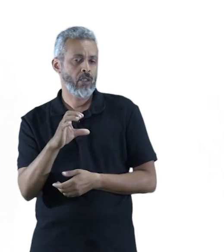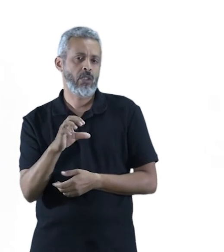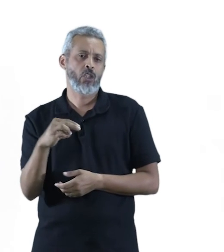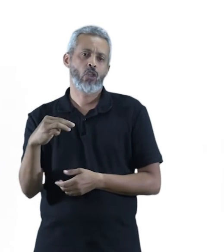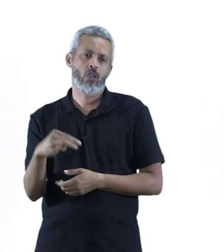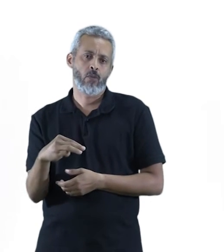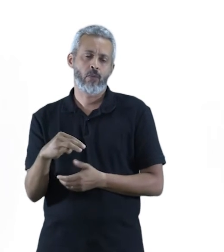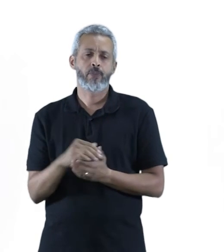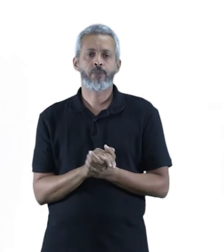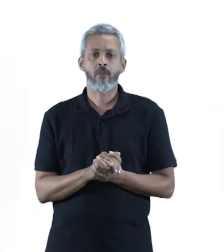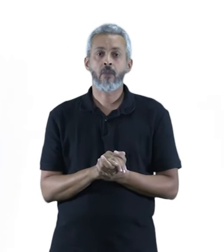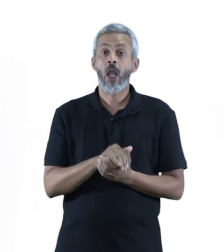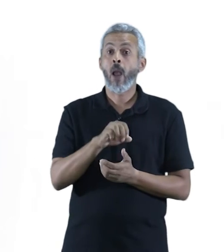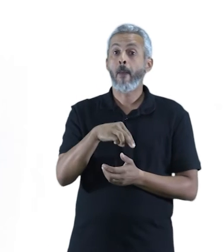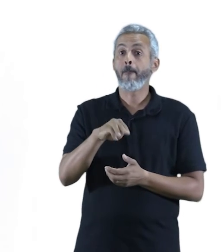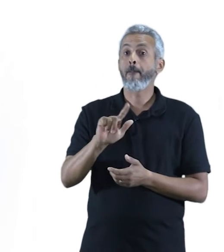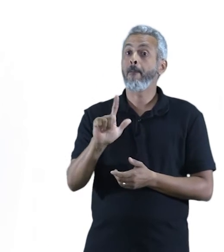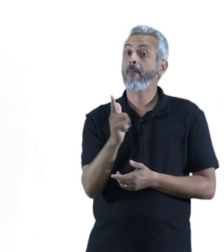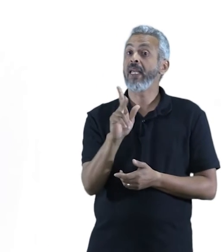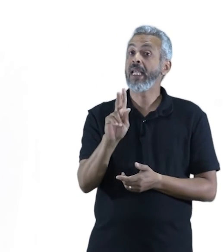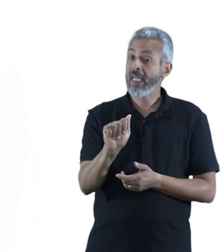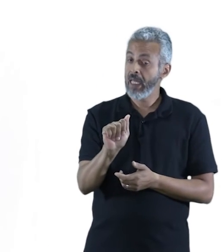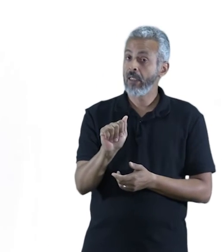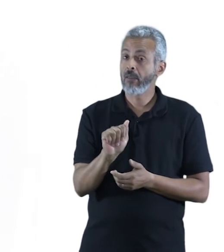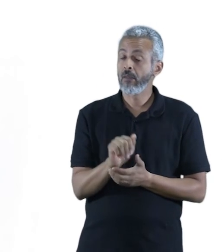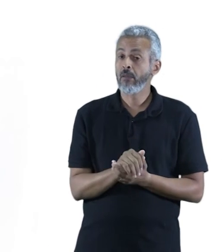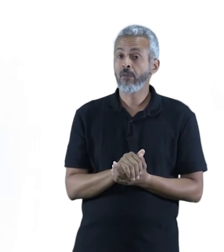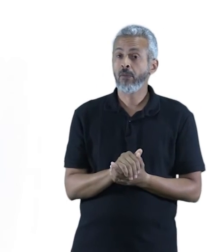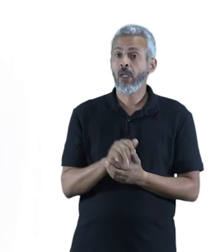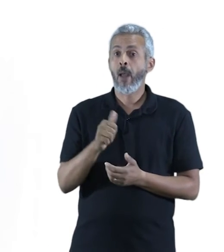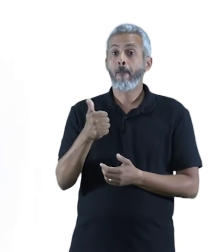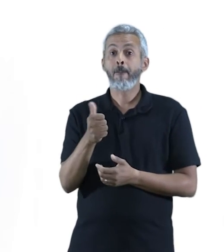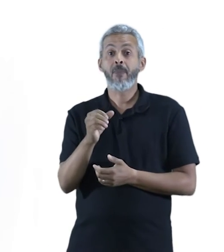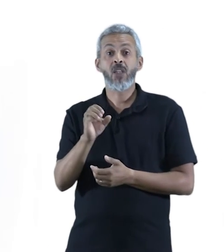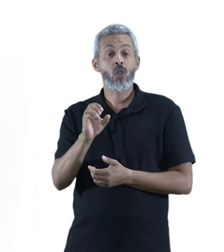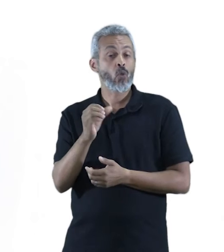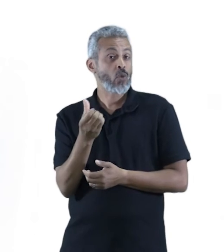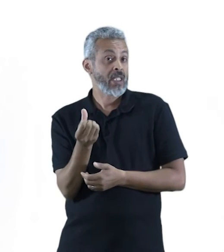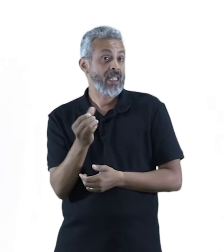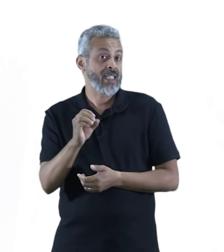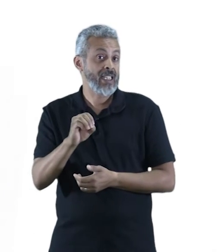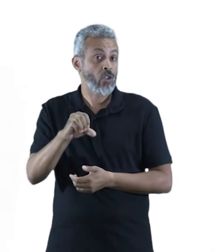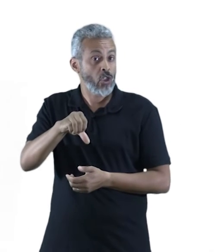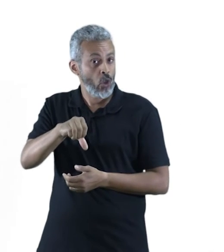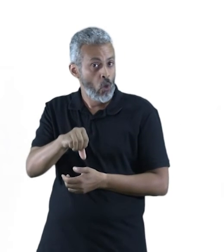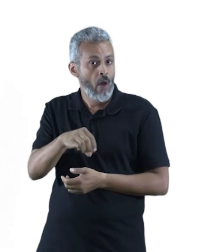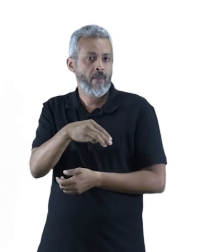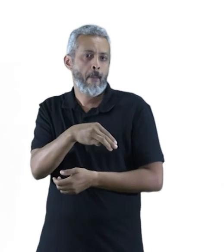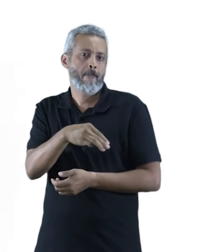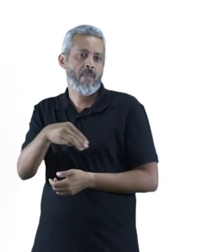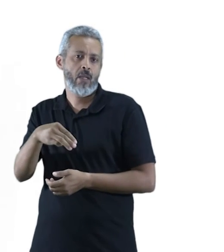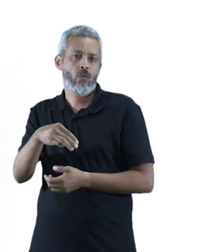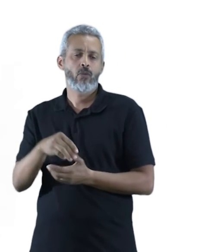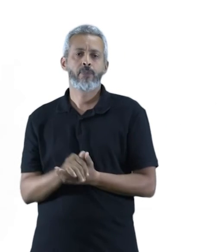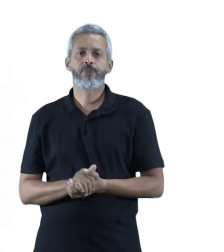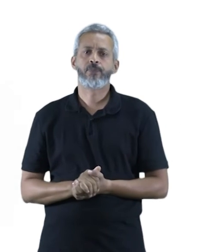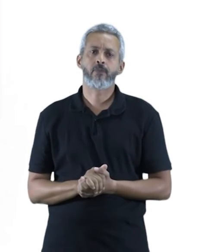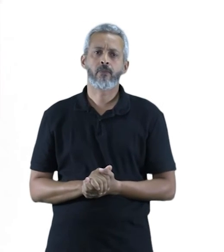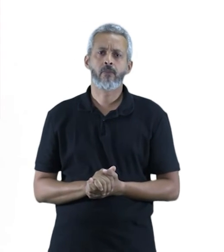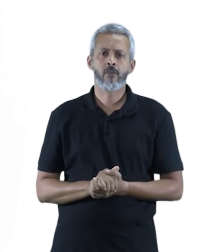91,44 centímetros. Uma milha terrestre a 1.609 metros.